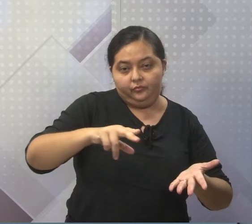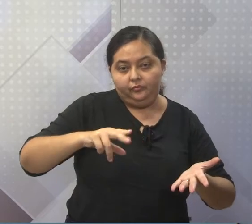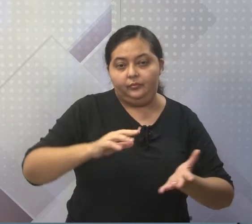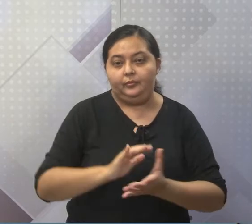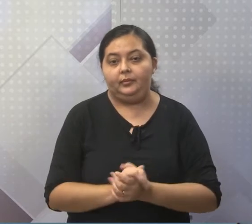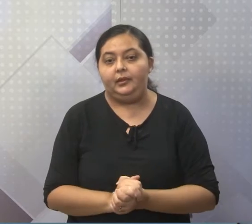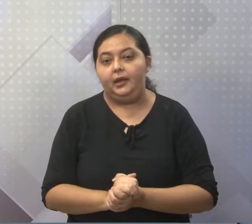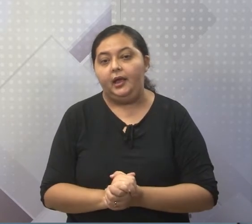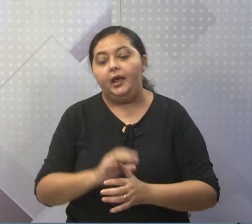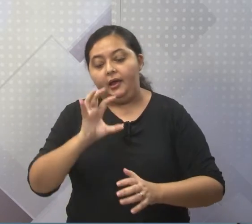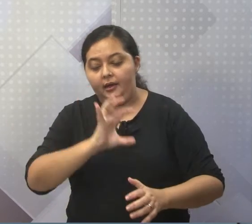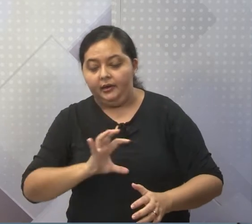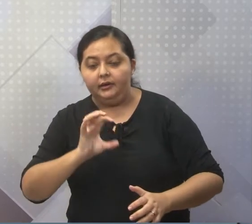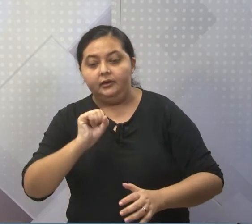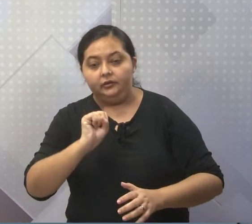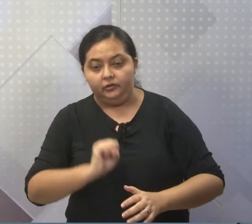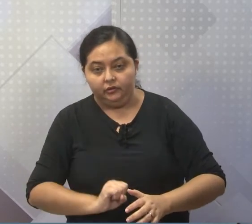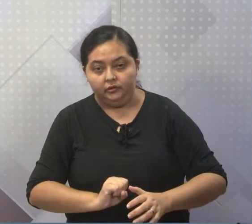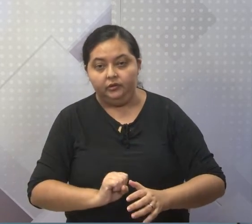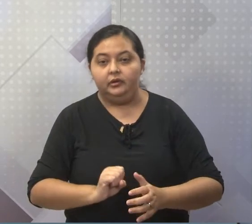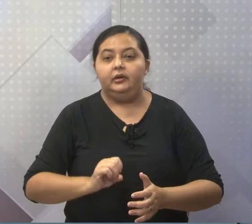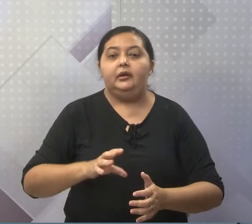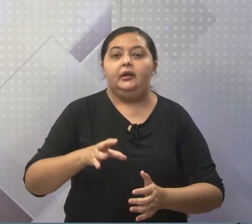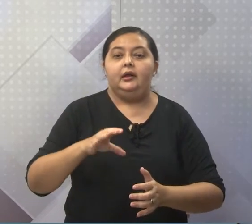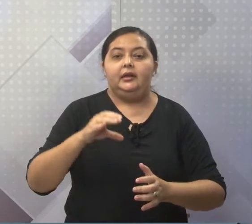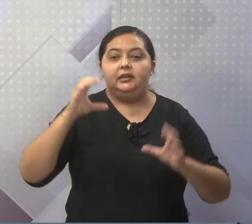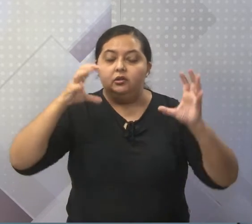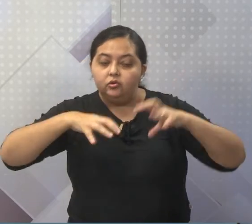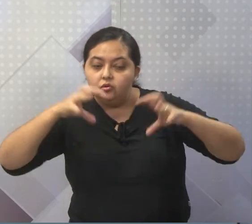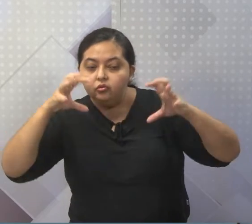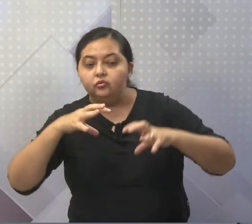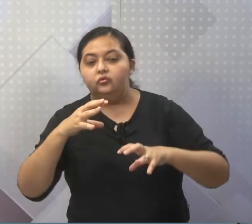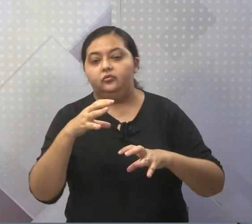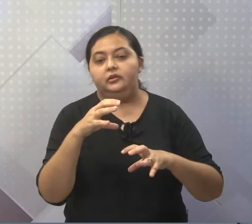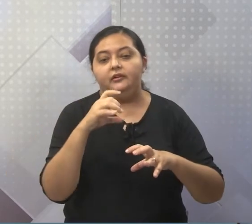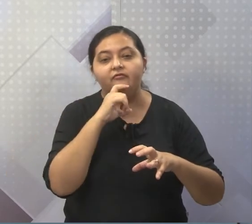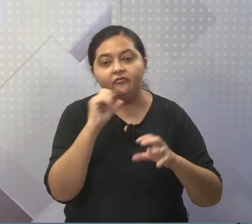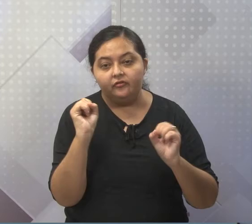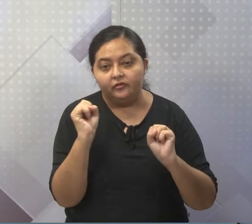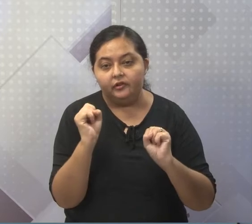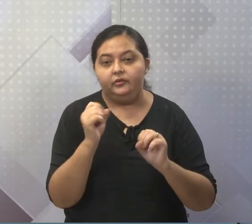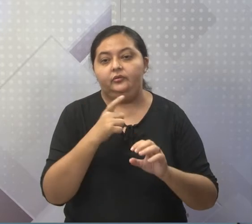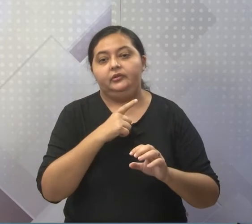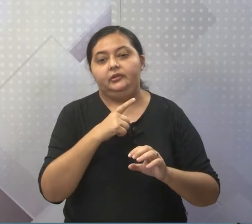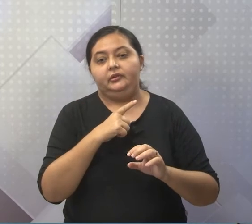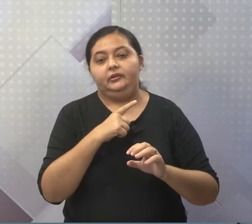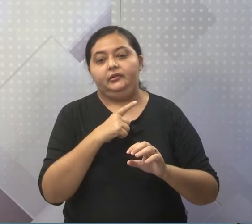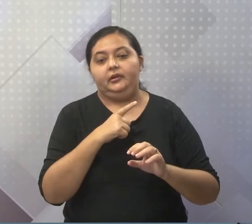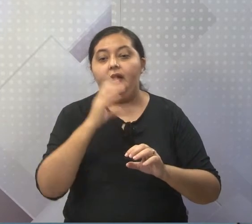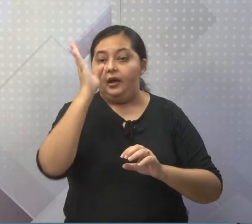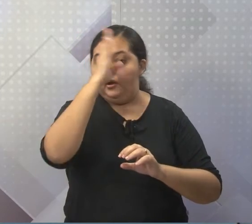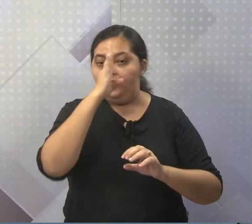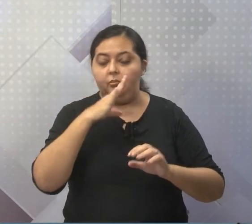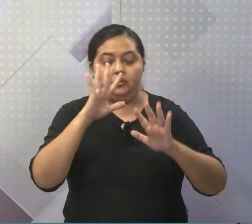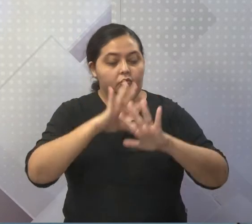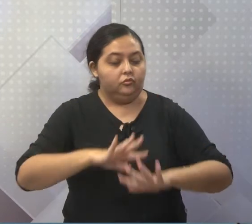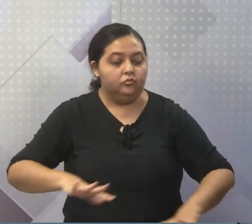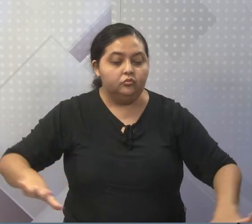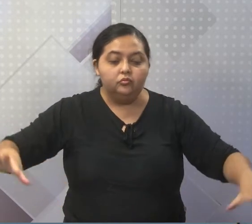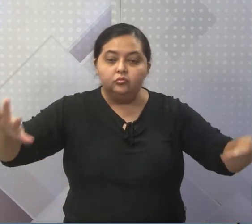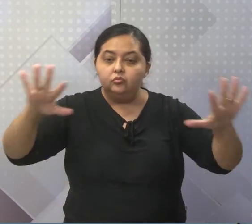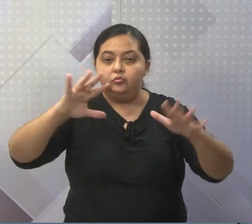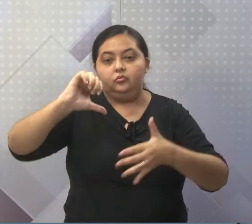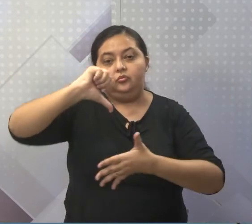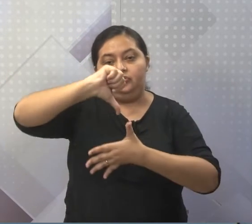maior na região sul as estações do ano são bem definidas então eu tô falando do Brasil mas serve também como exemplo da América do Sul